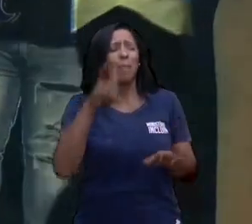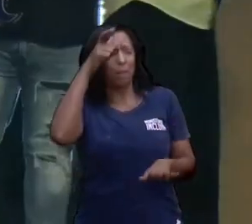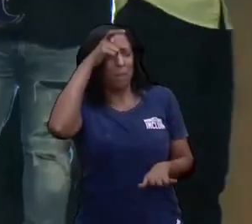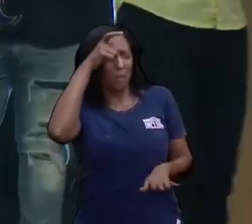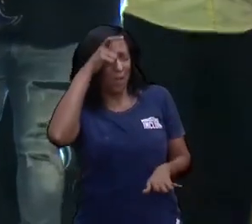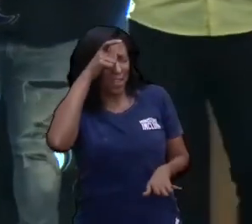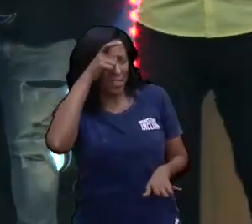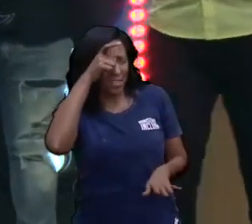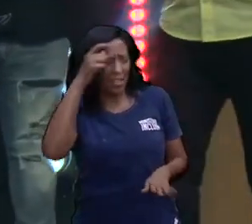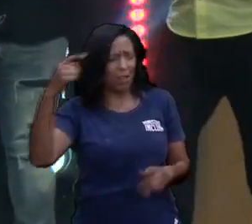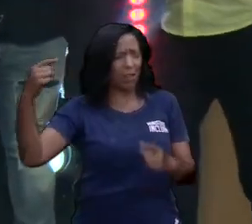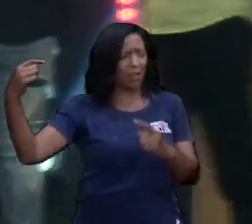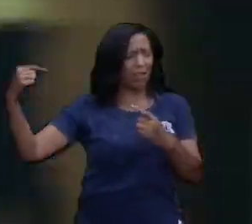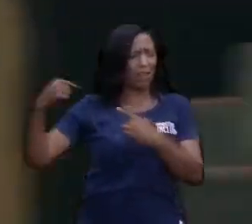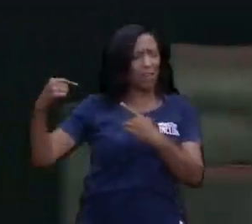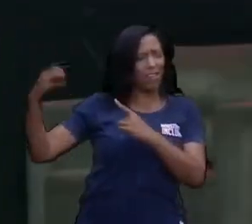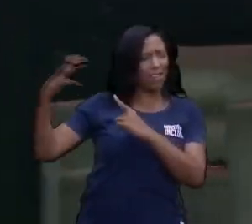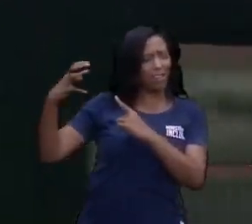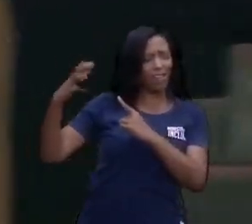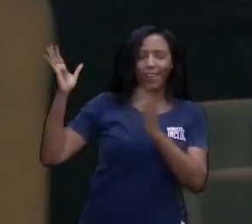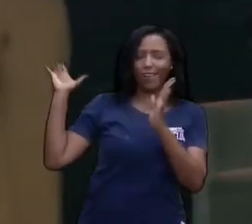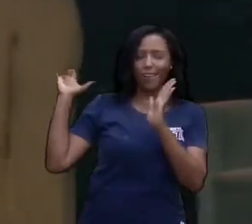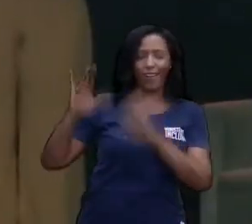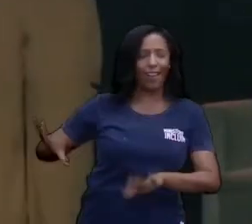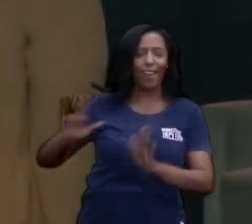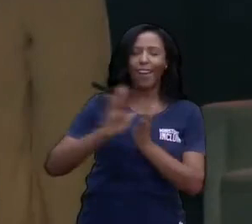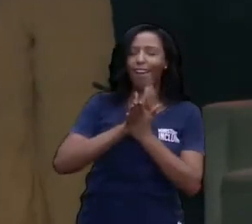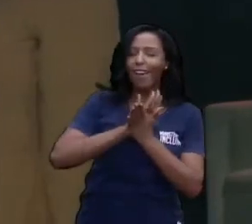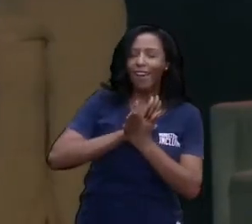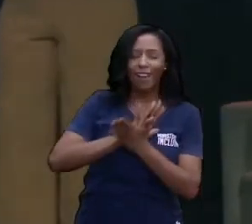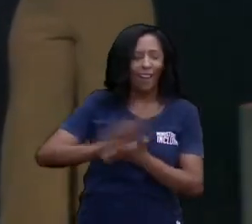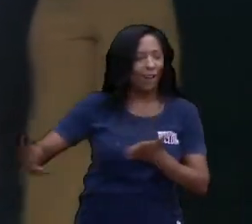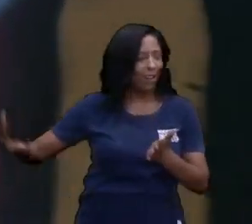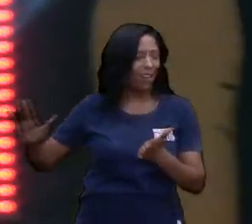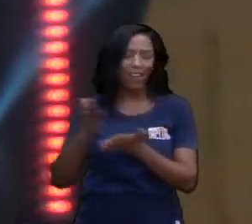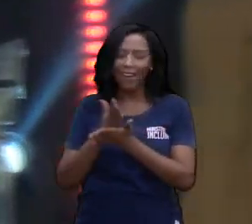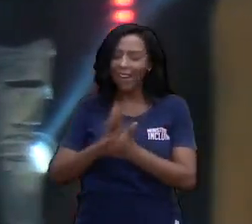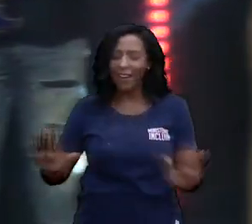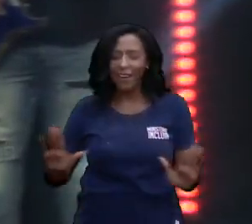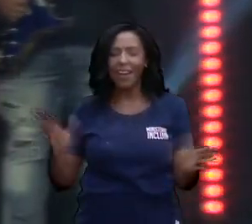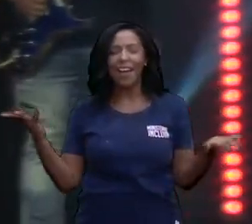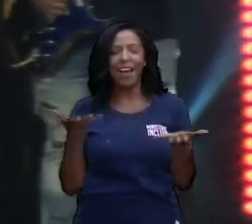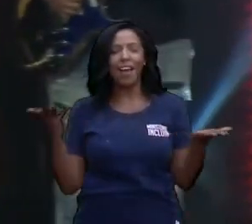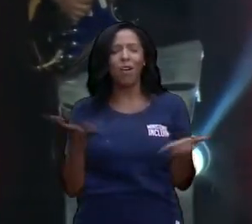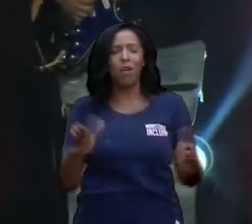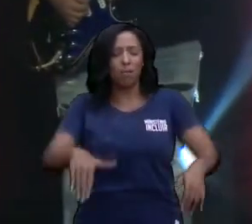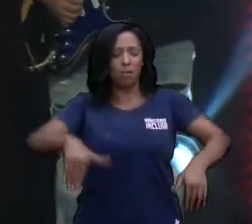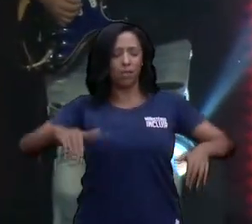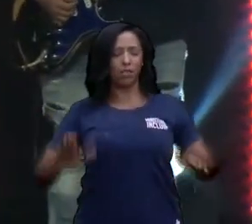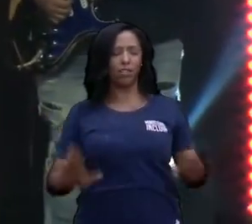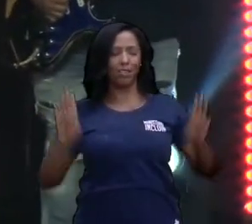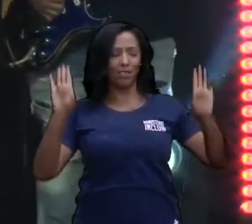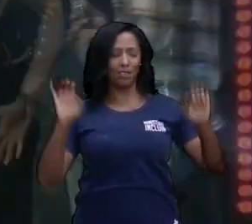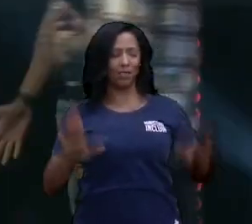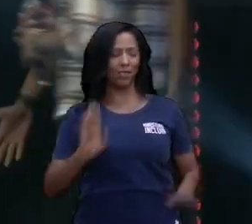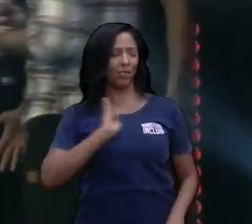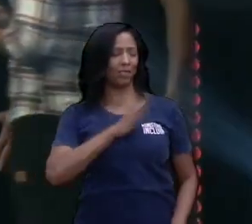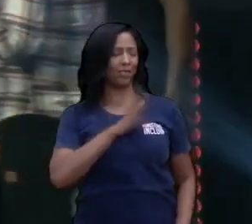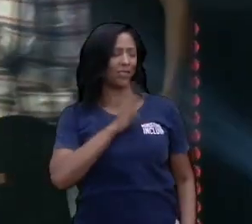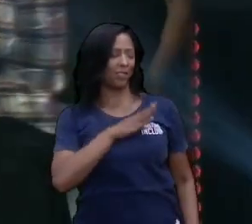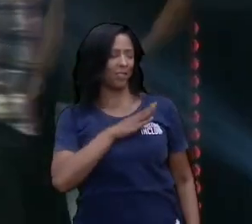sobre qualquer área da nossa vida e declaramos o início de uma majestade do bem em nosso